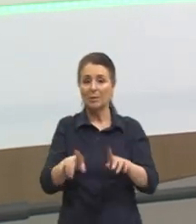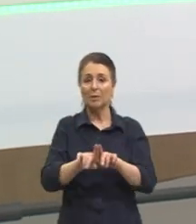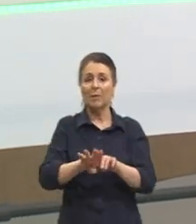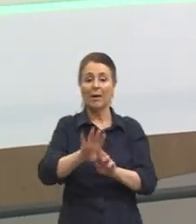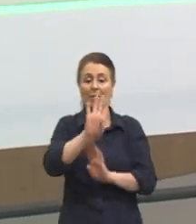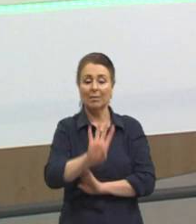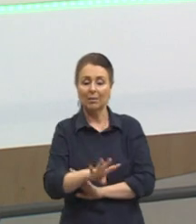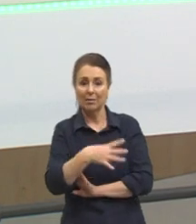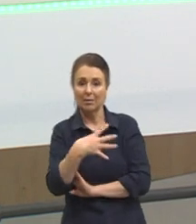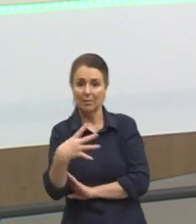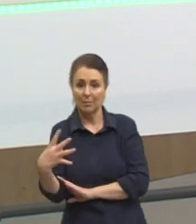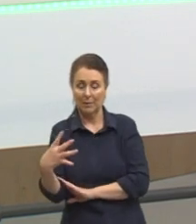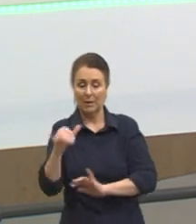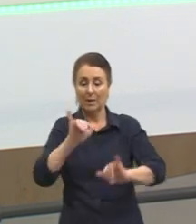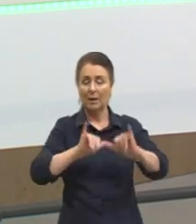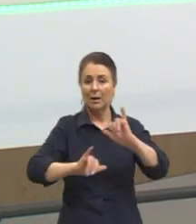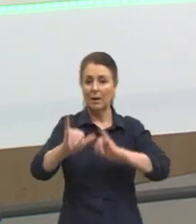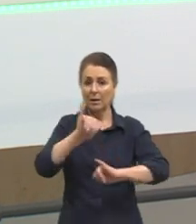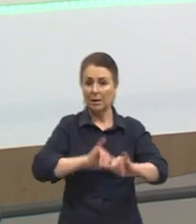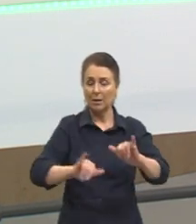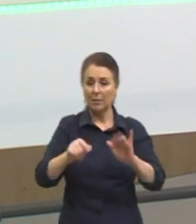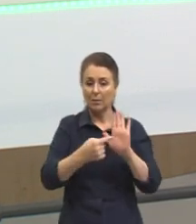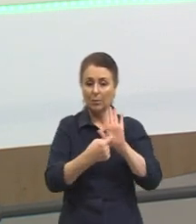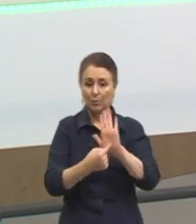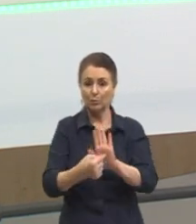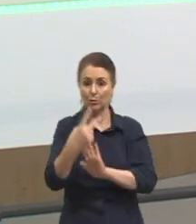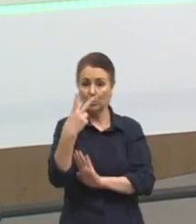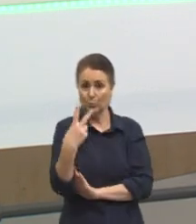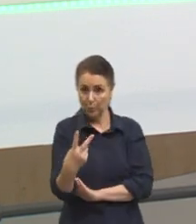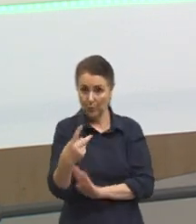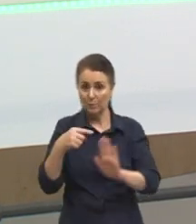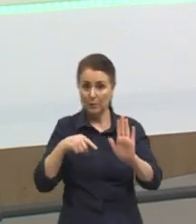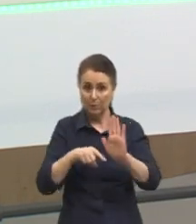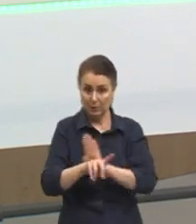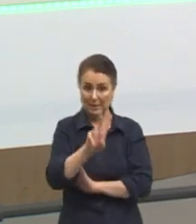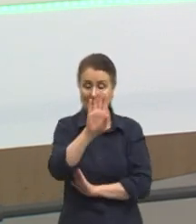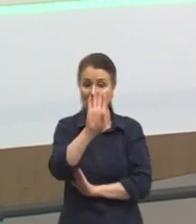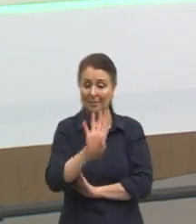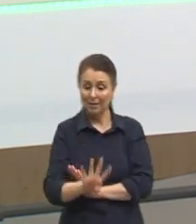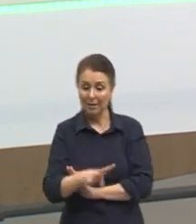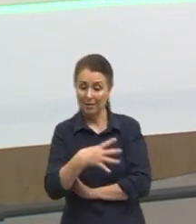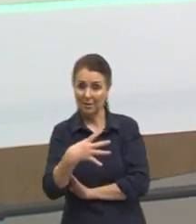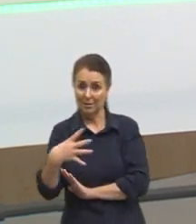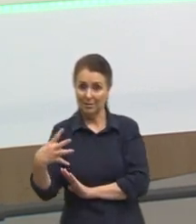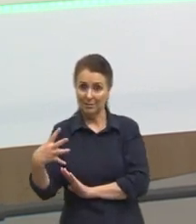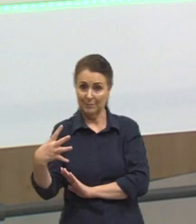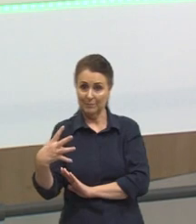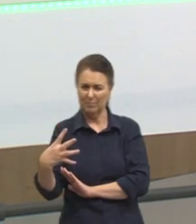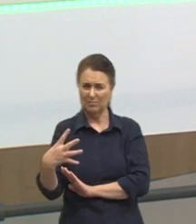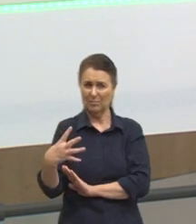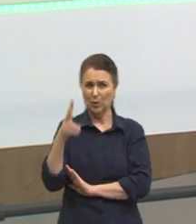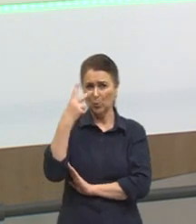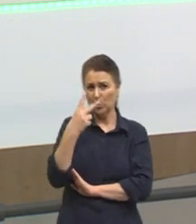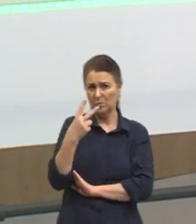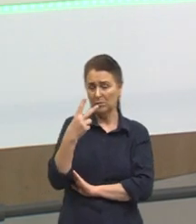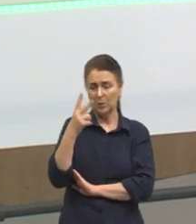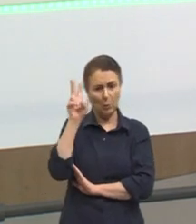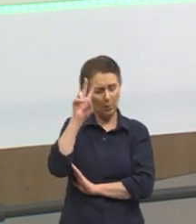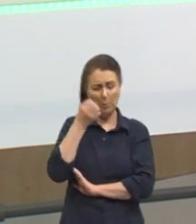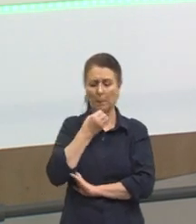na Química trouxe também duas questões de tabela duas ou mais se eu não me engano se agora eu lembro de duas que